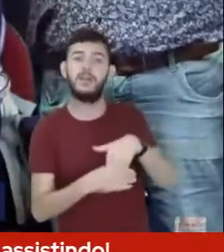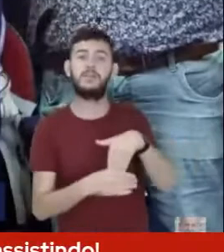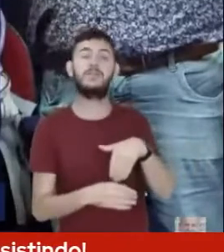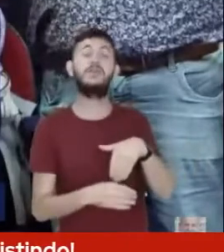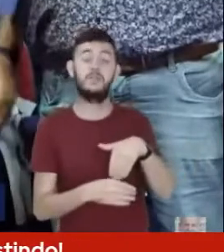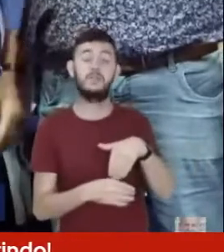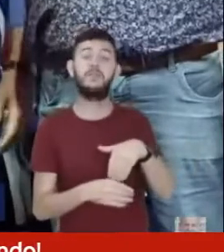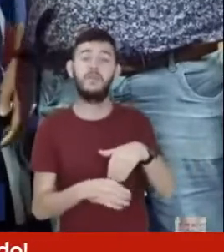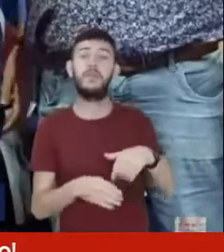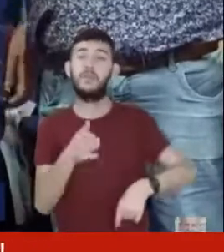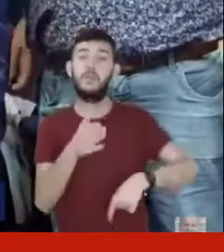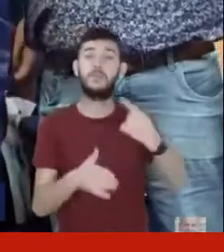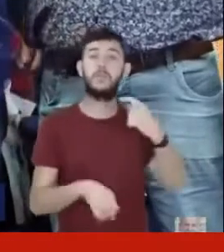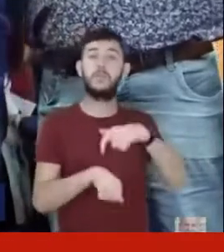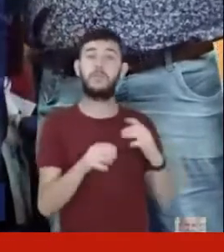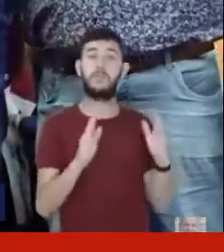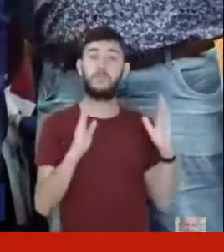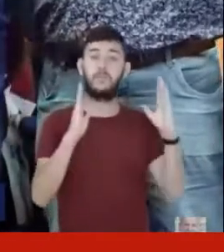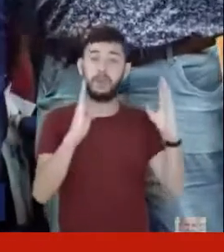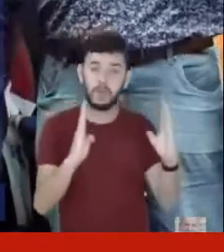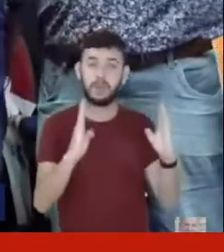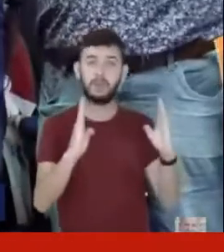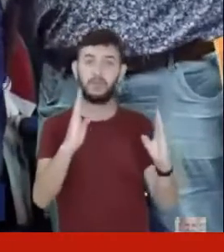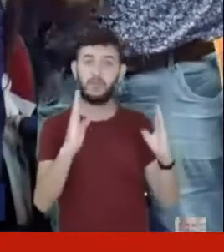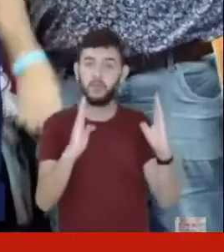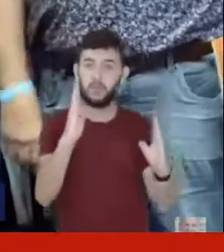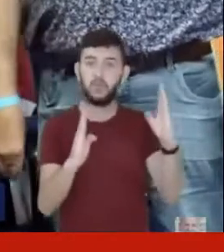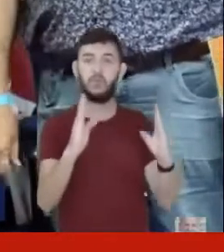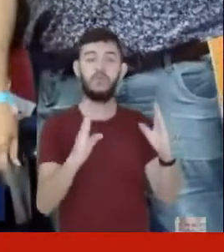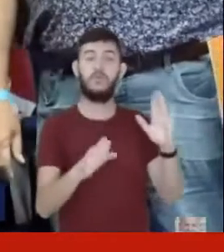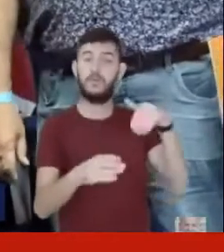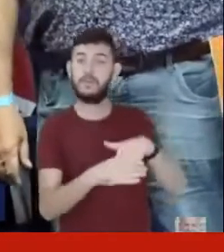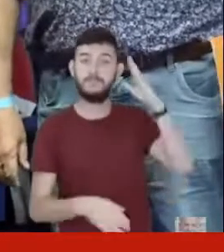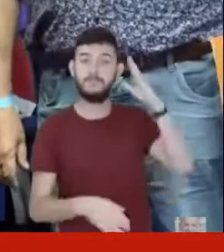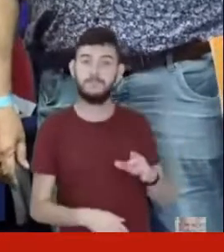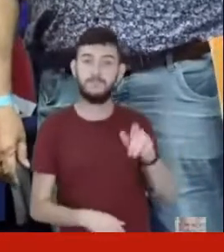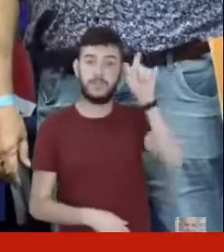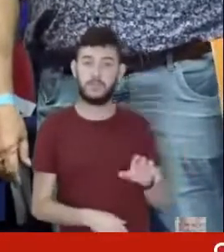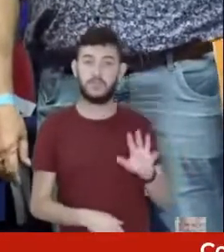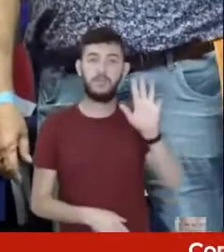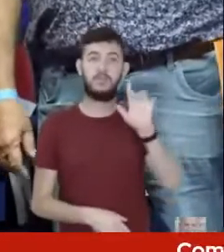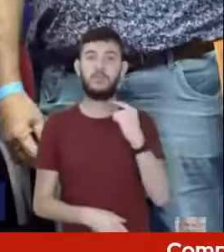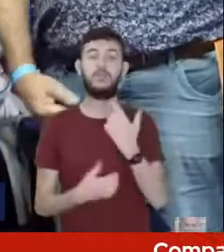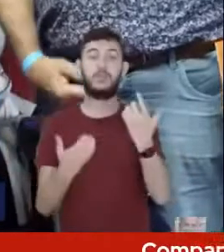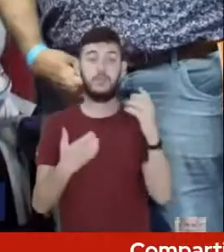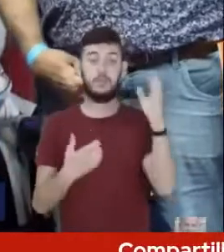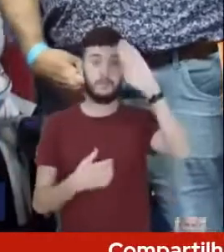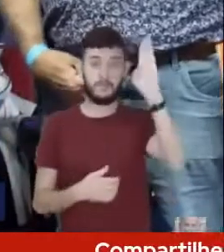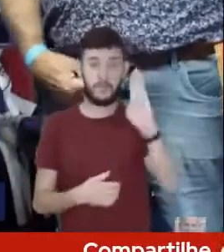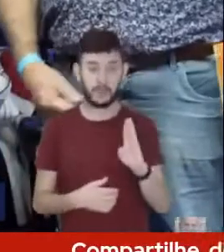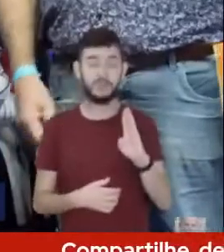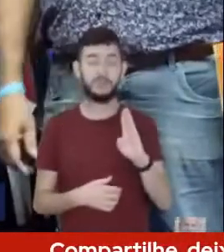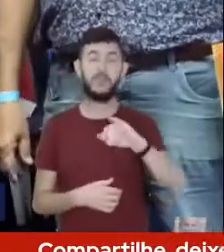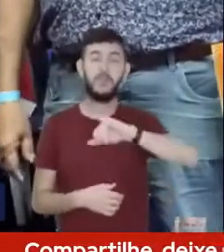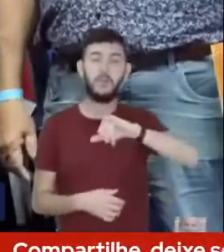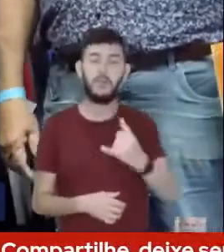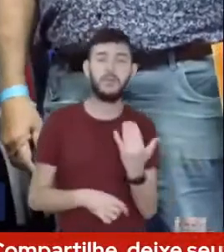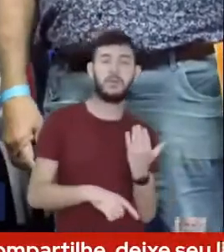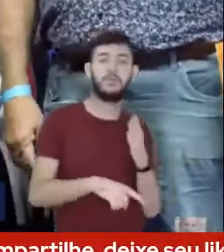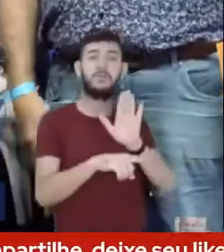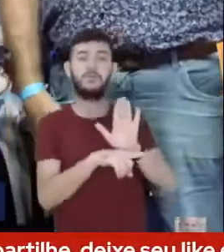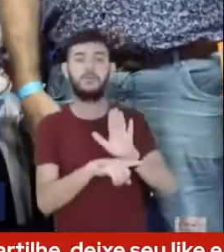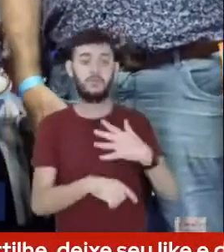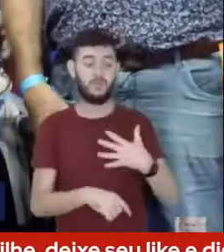desenvolvimento. Um país que cresça. Um país que dê a oportunidade aos nossos filhos, nossos netos.